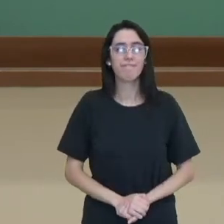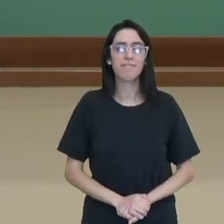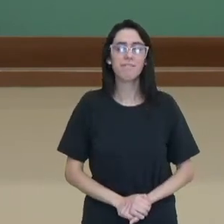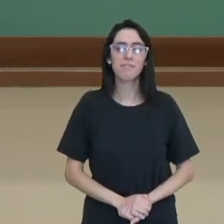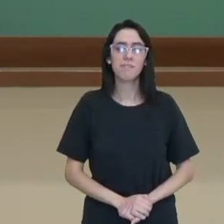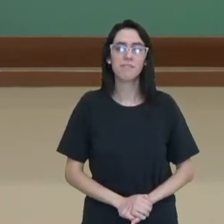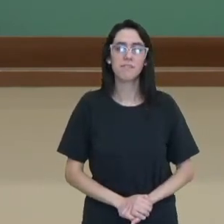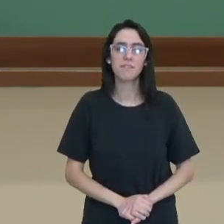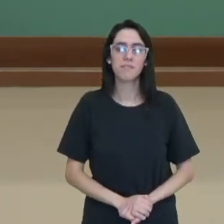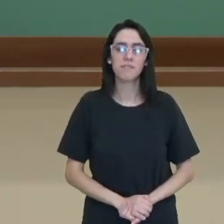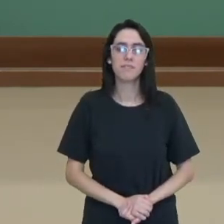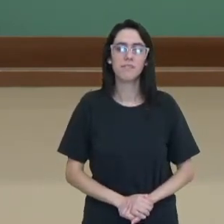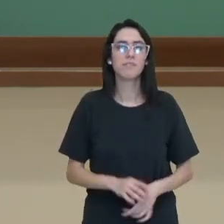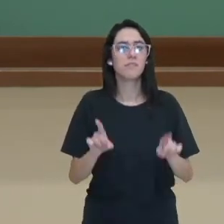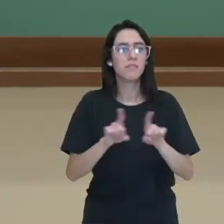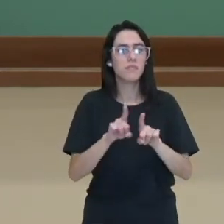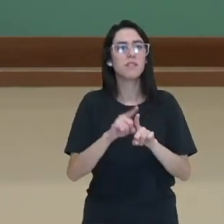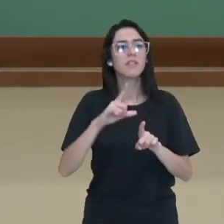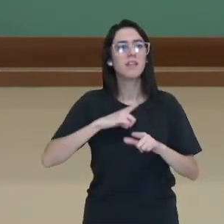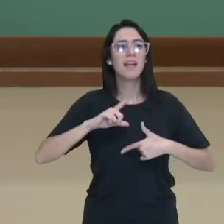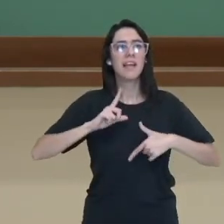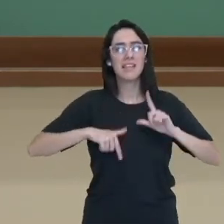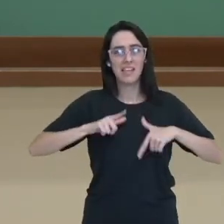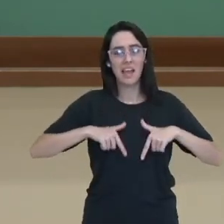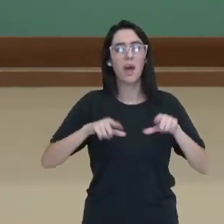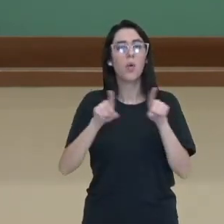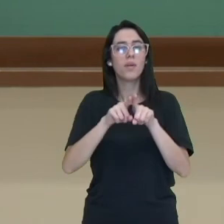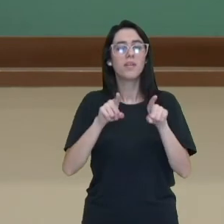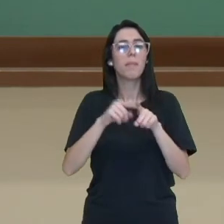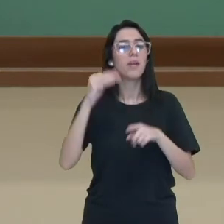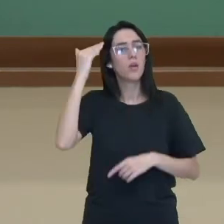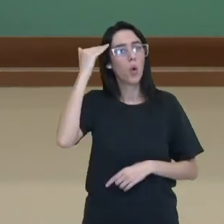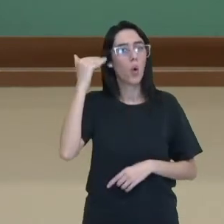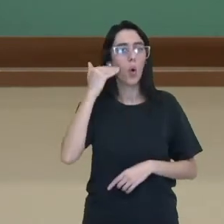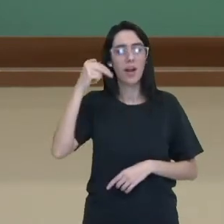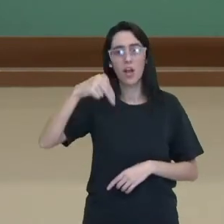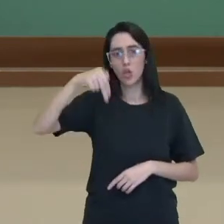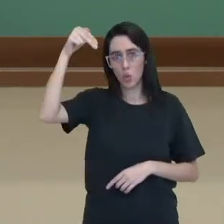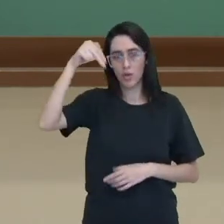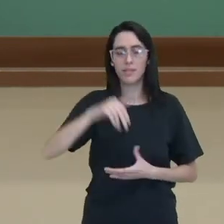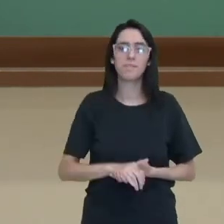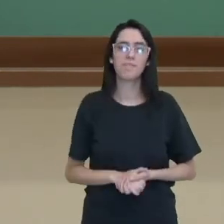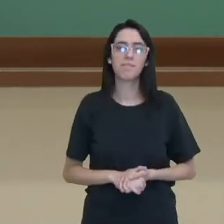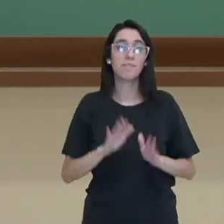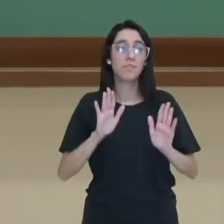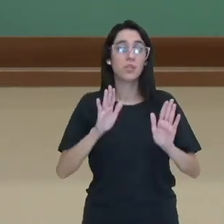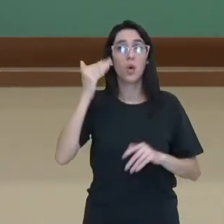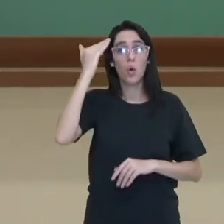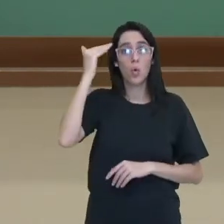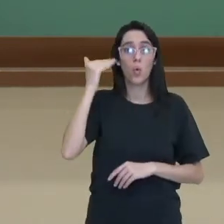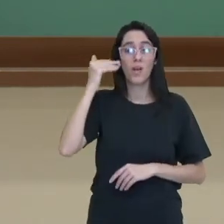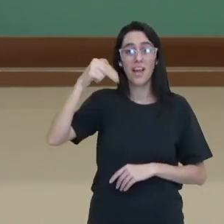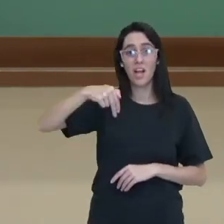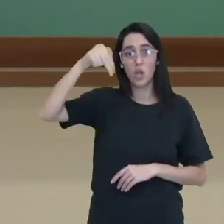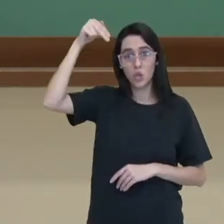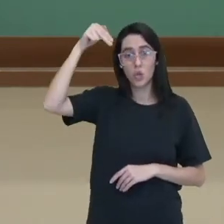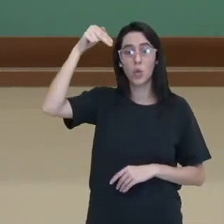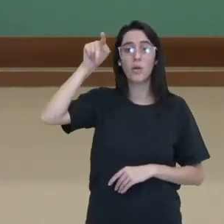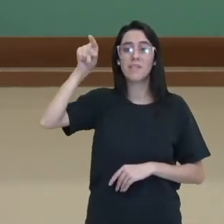E aí, além desses, tem Israel e Coreia do Norte. A Coreia do Norte é um país